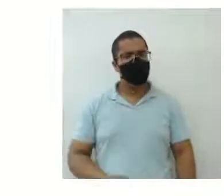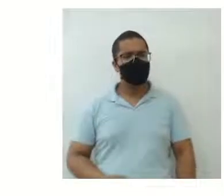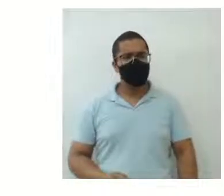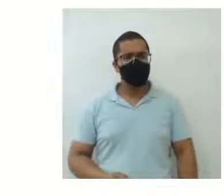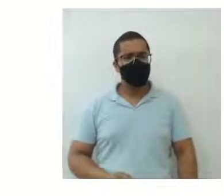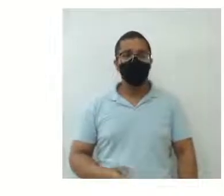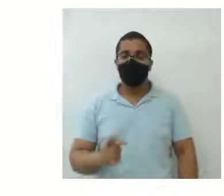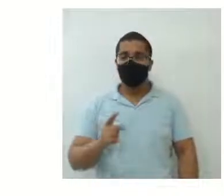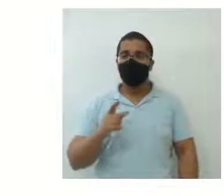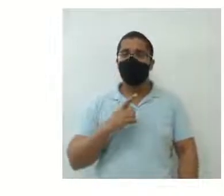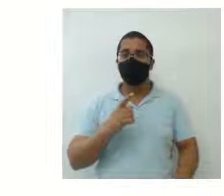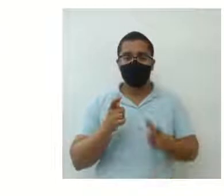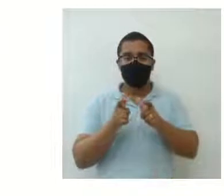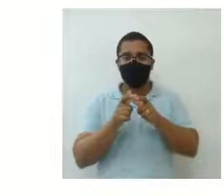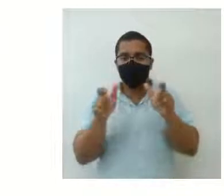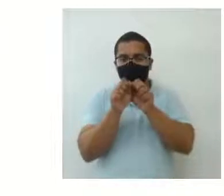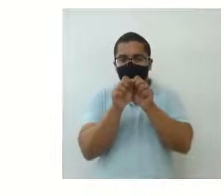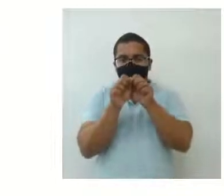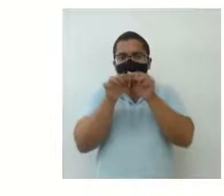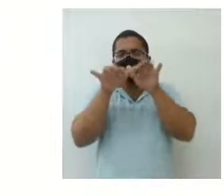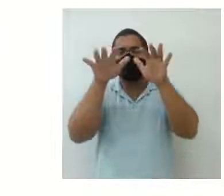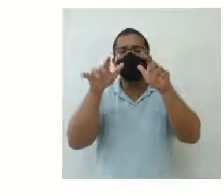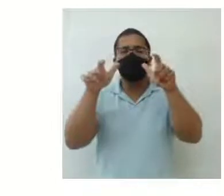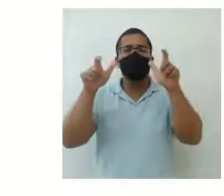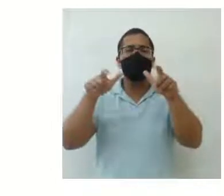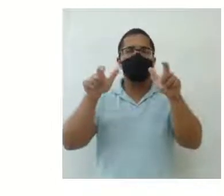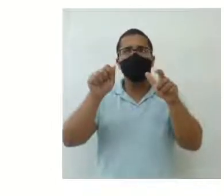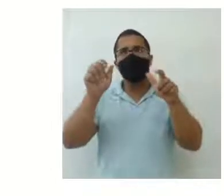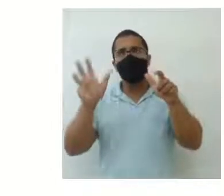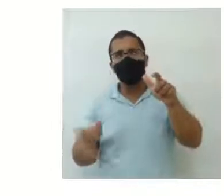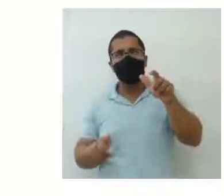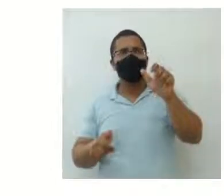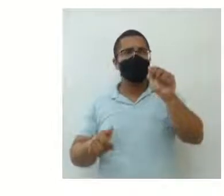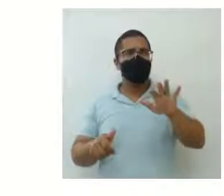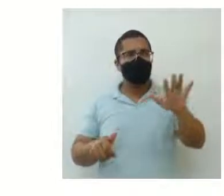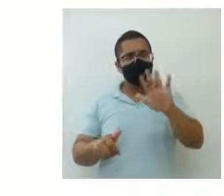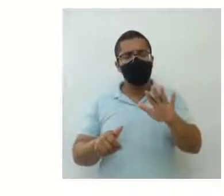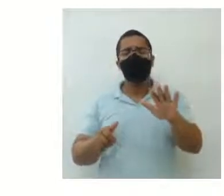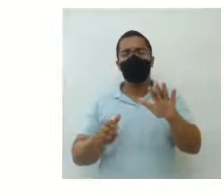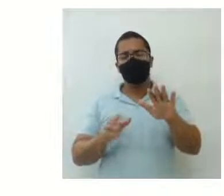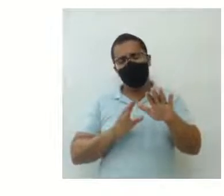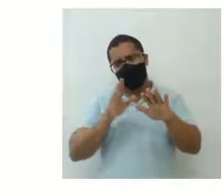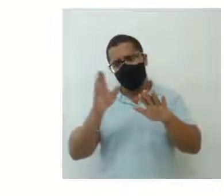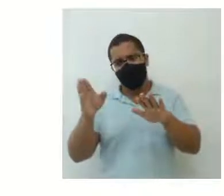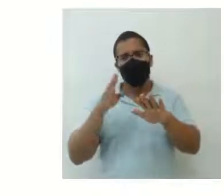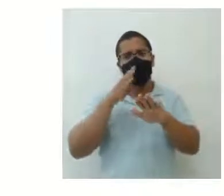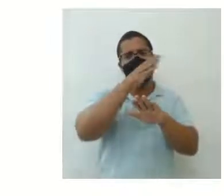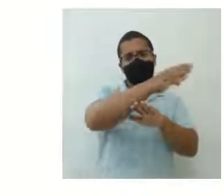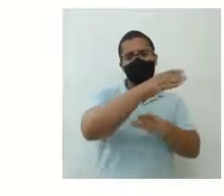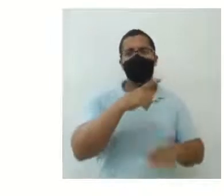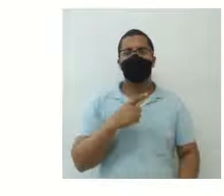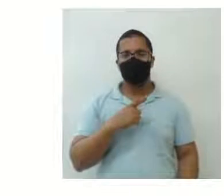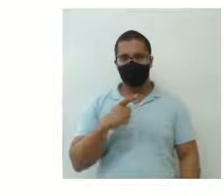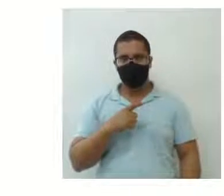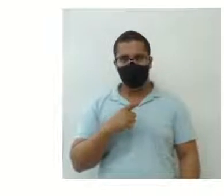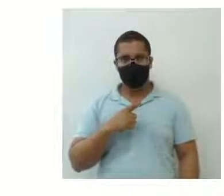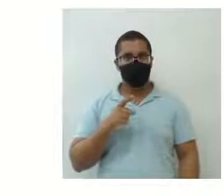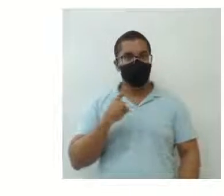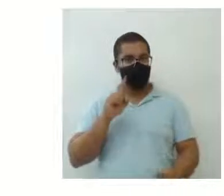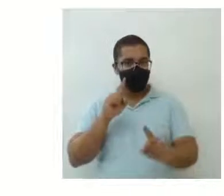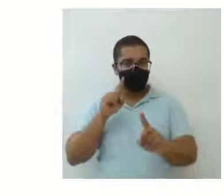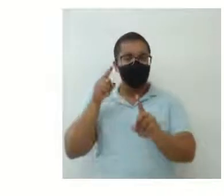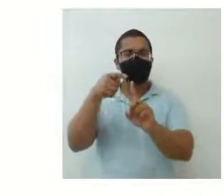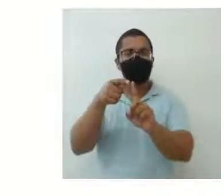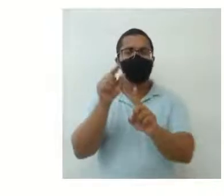vamos expandir para onde? Para a África e para a Ásia, né? Então, na realidade, vocês vão ter o objetivo